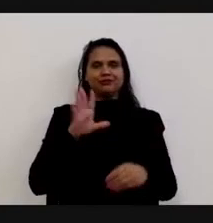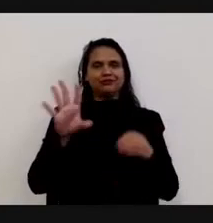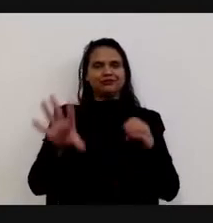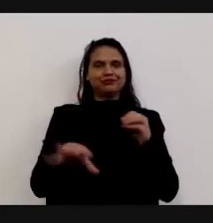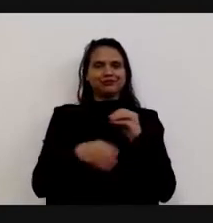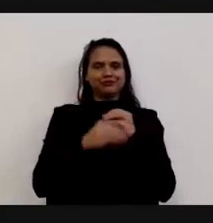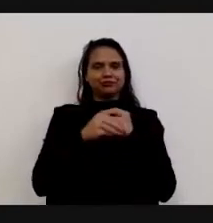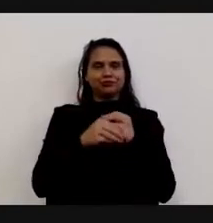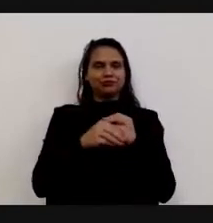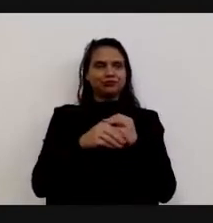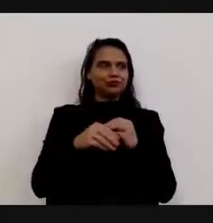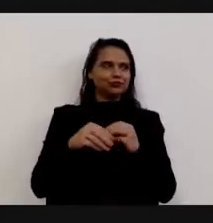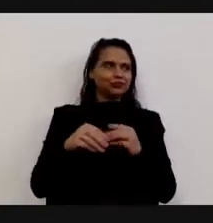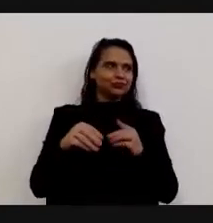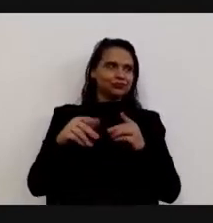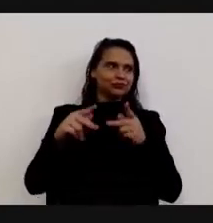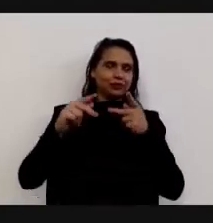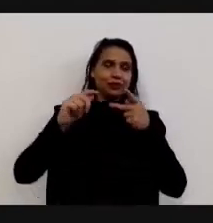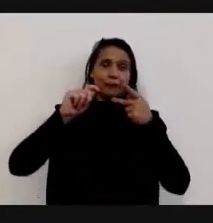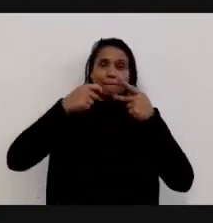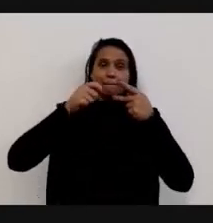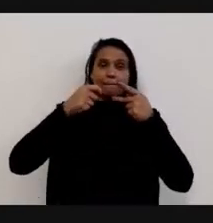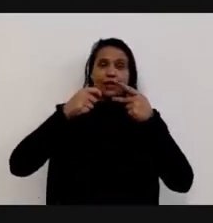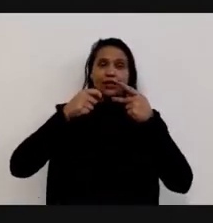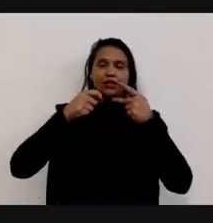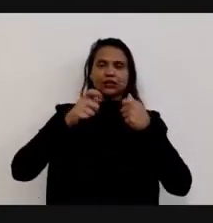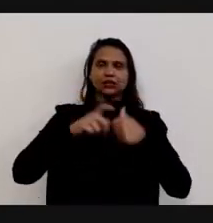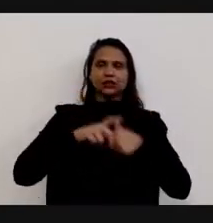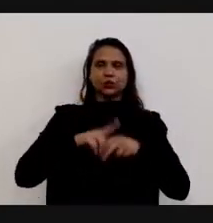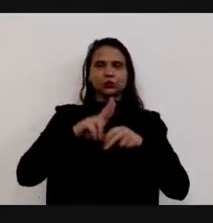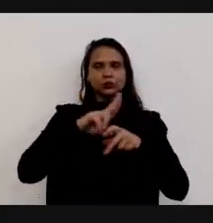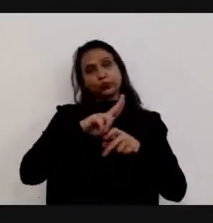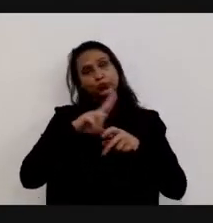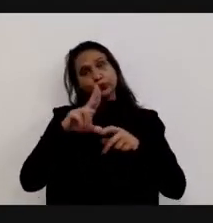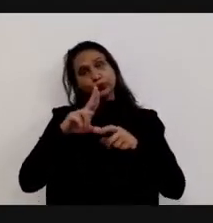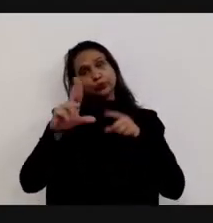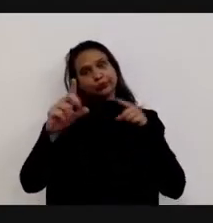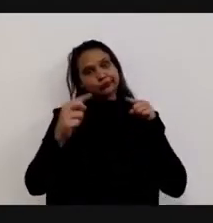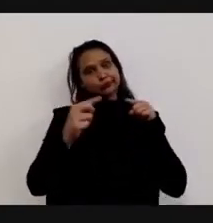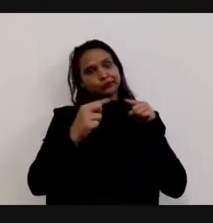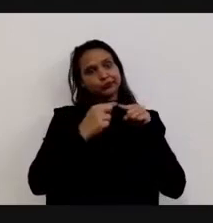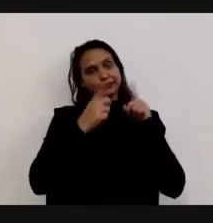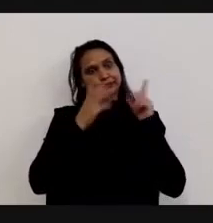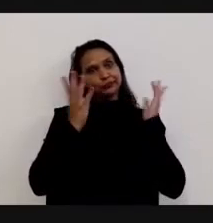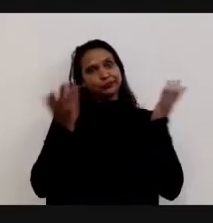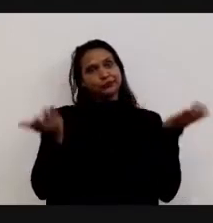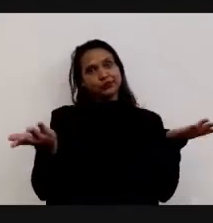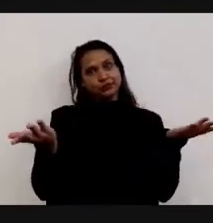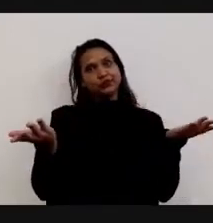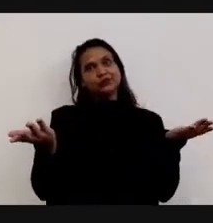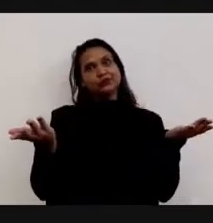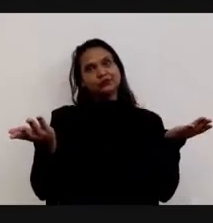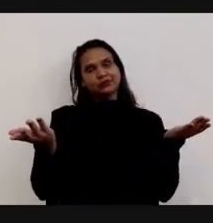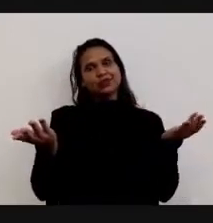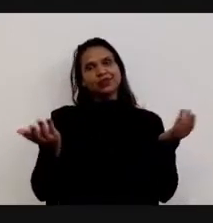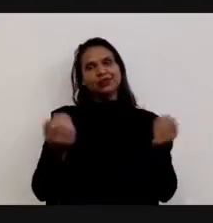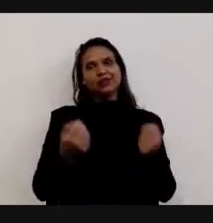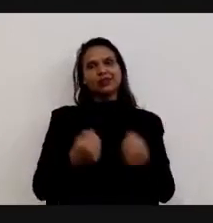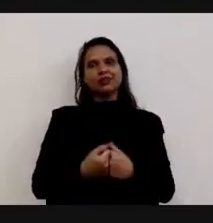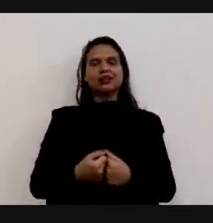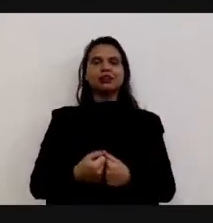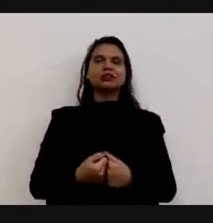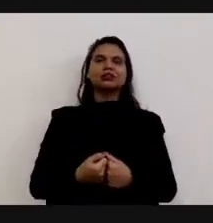Acho que todo mundo já ouviu falar, o Romero, e aí é um nome bem bacana, porque ela é espontânea, né? Então, mas eu